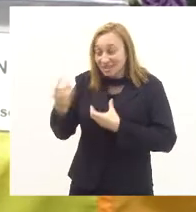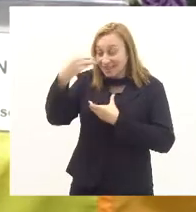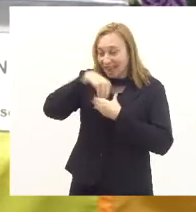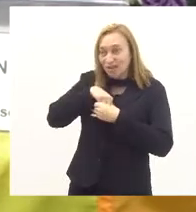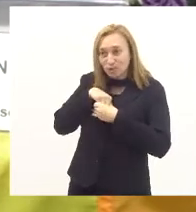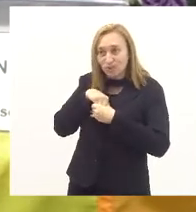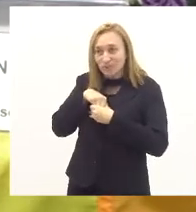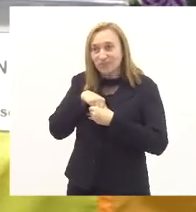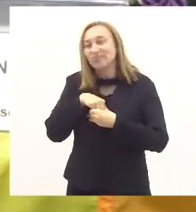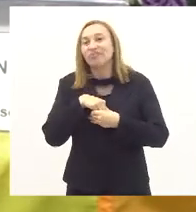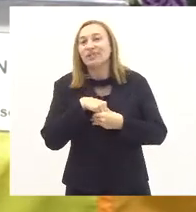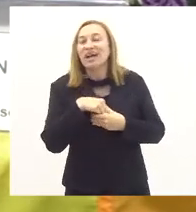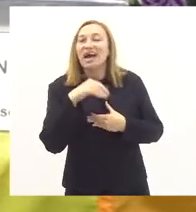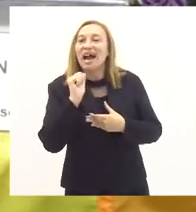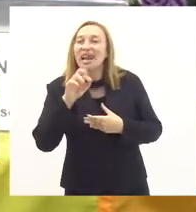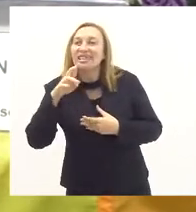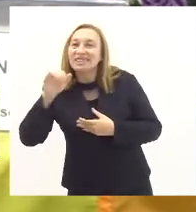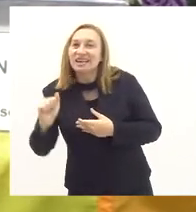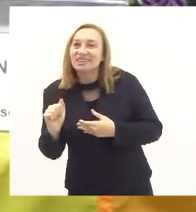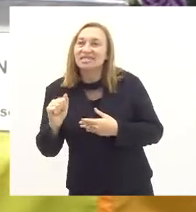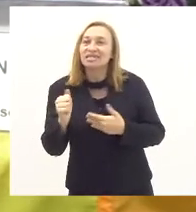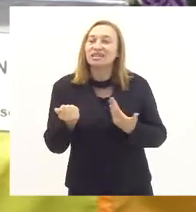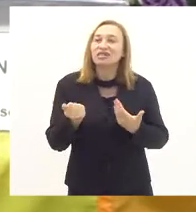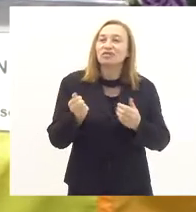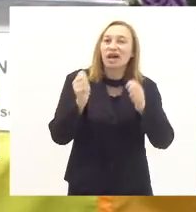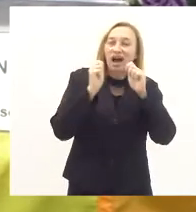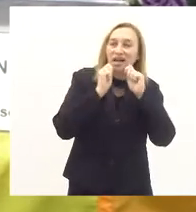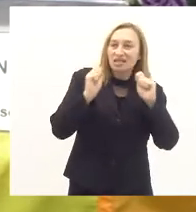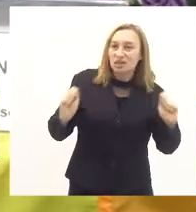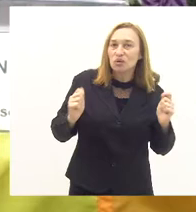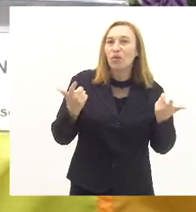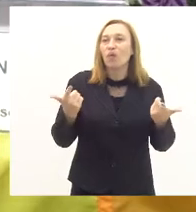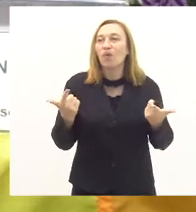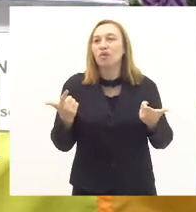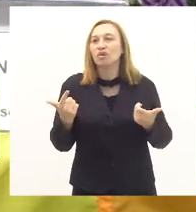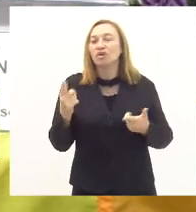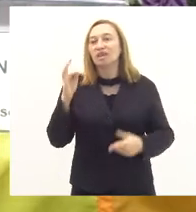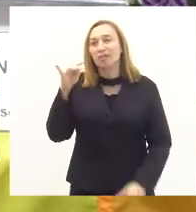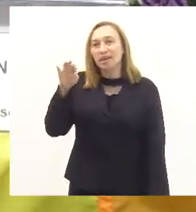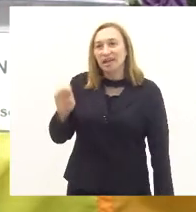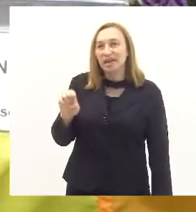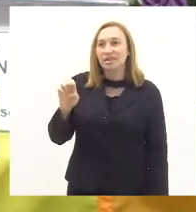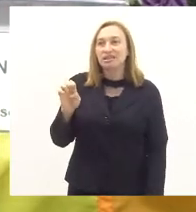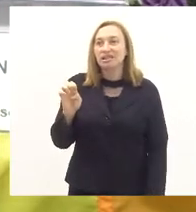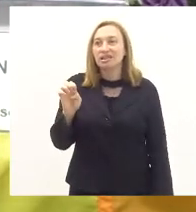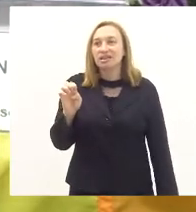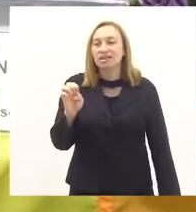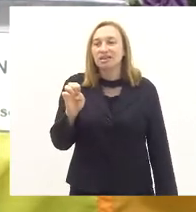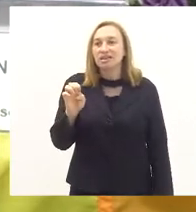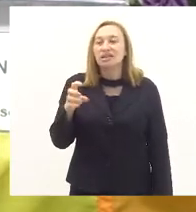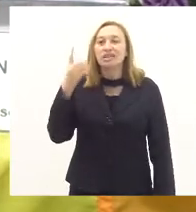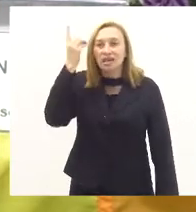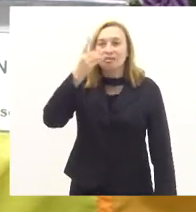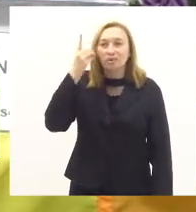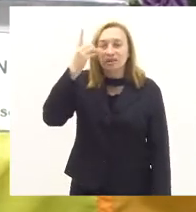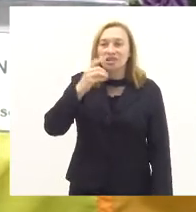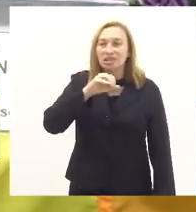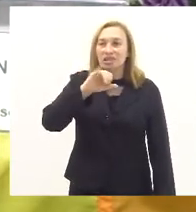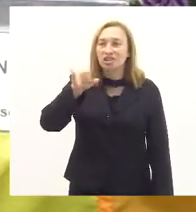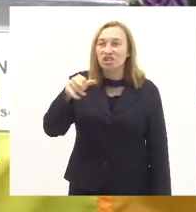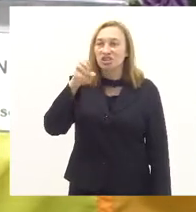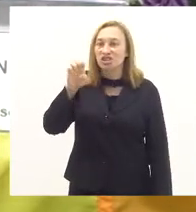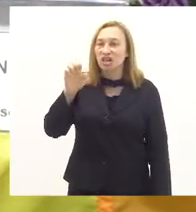dela. Alessandra foi assessora do gabinete do então deputado Jean